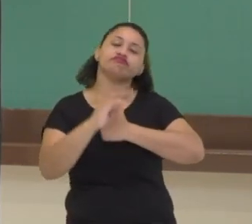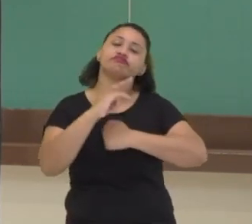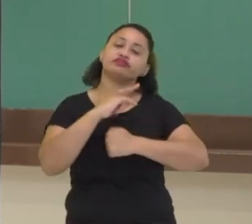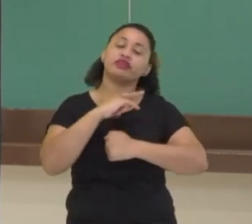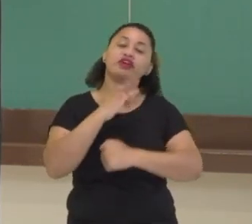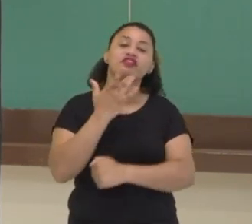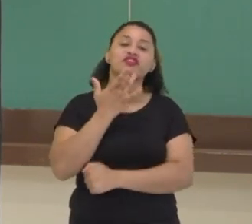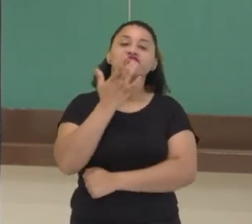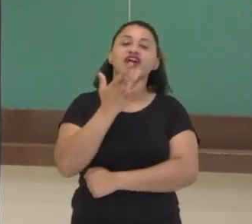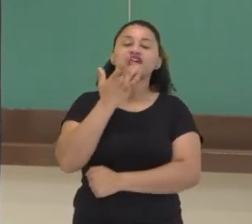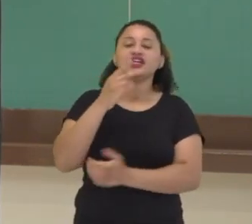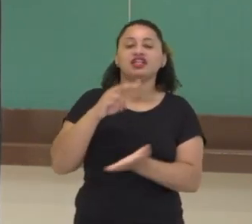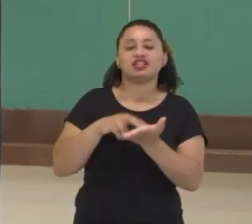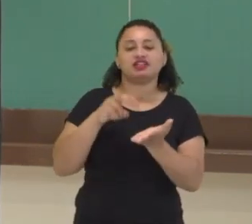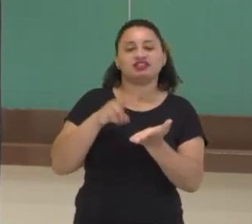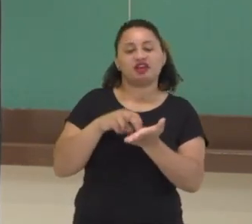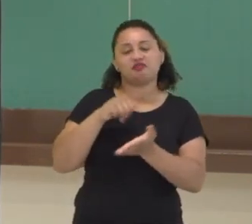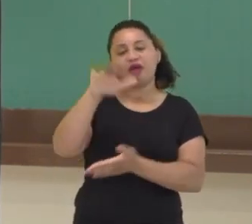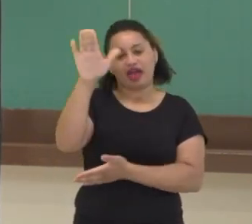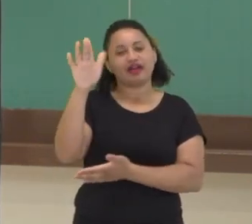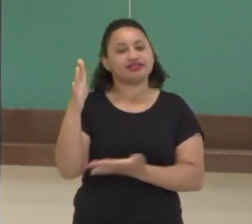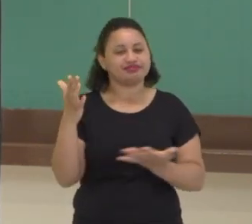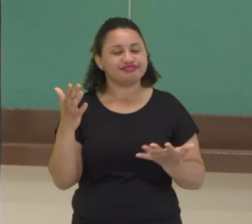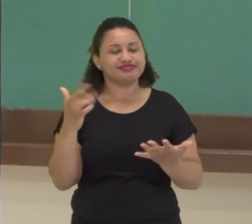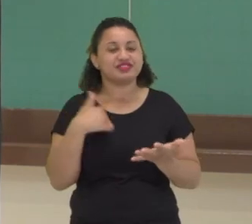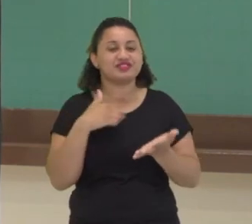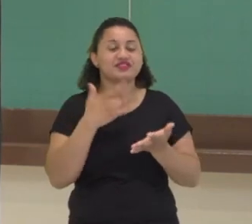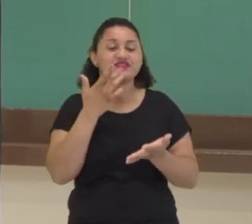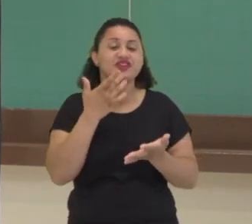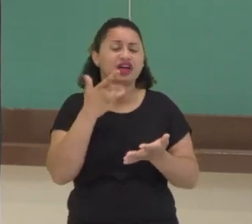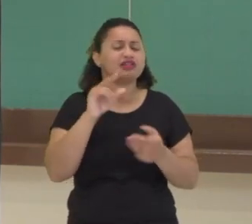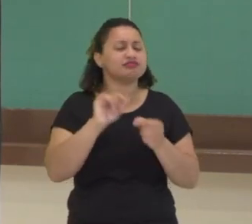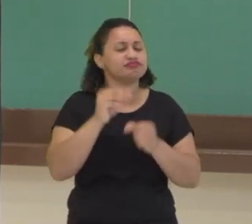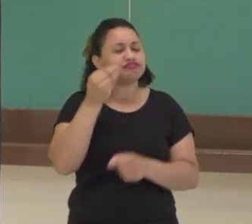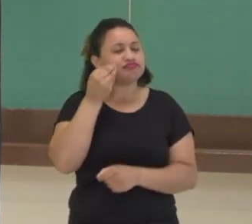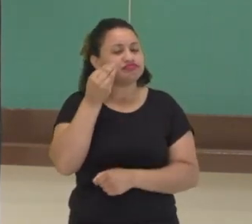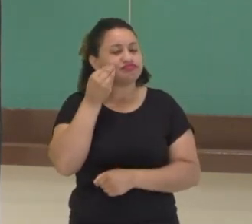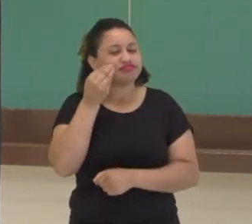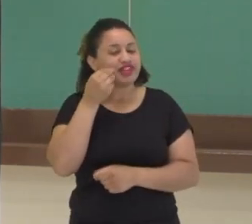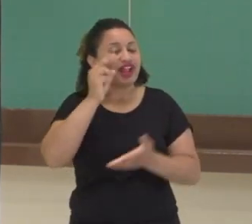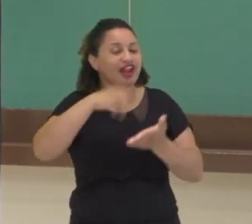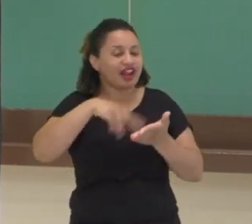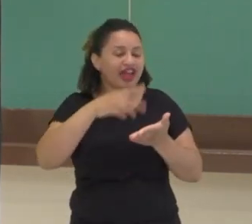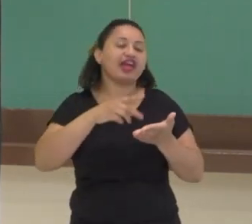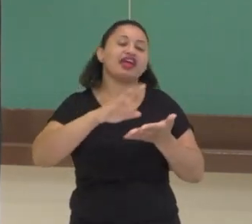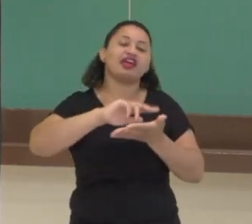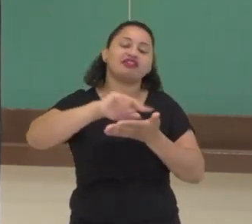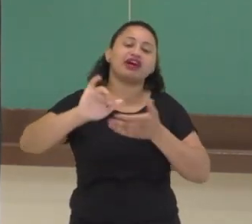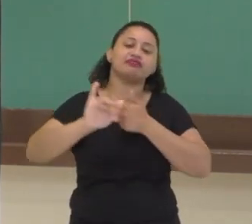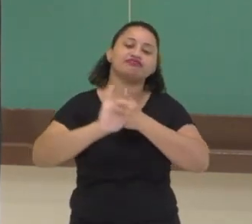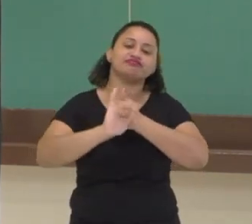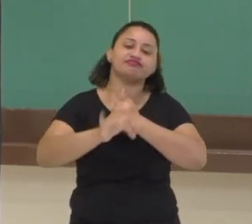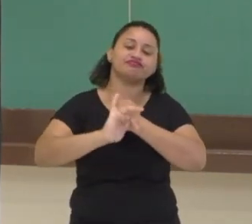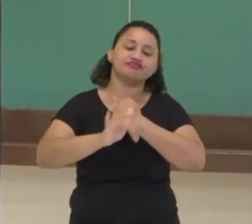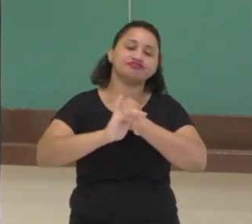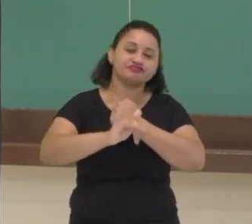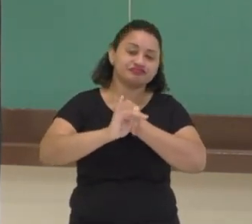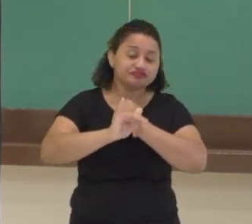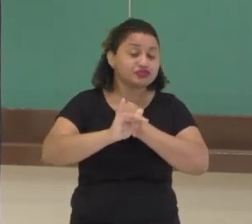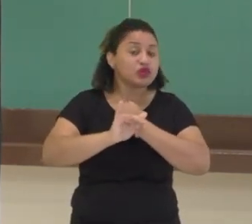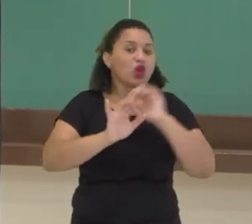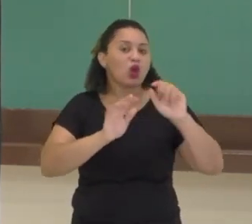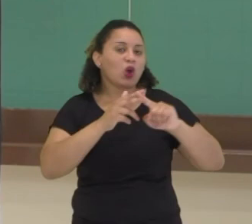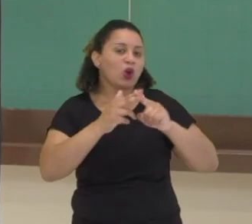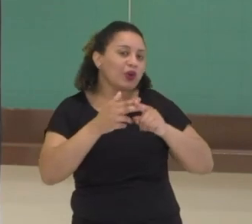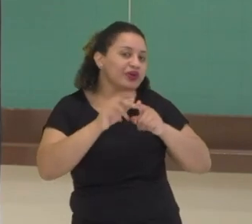facilidade no vocabulário muito maior, né? Faça essa experiência. Leia várias crônicas de diferentes autores